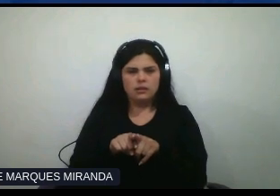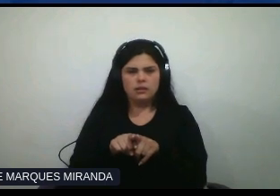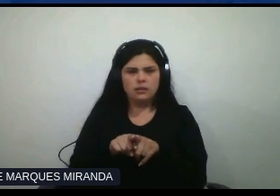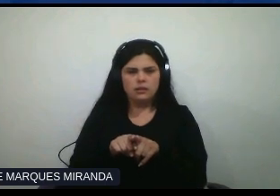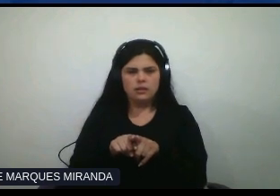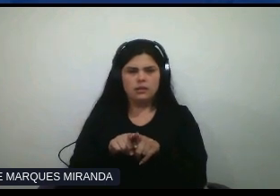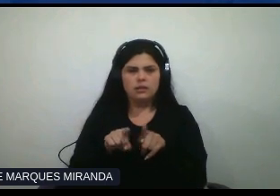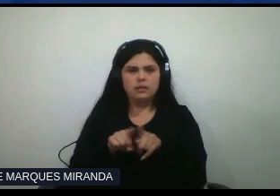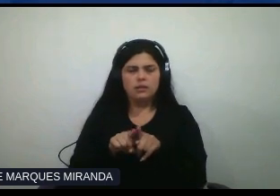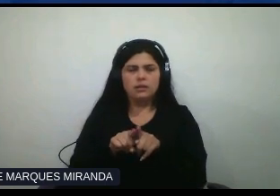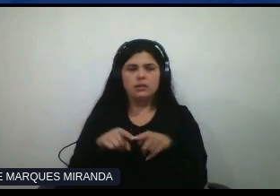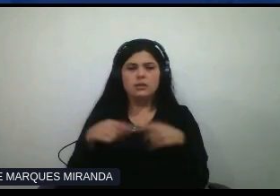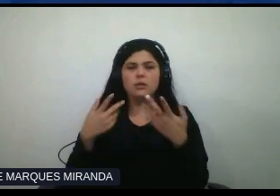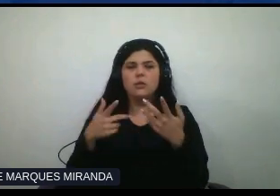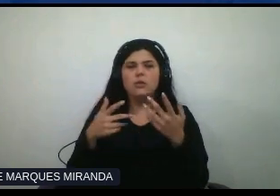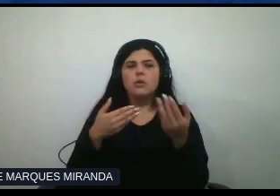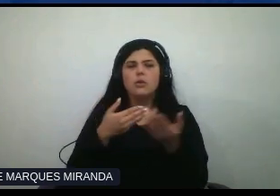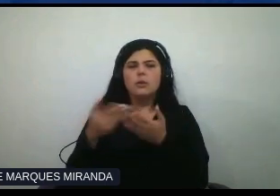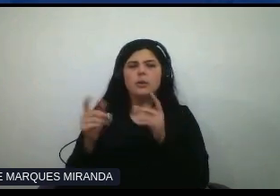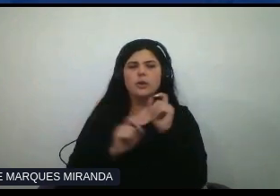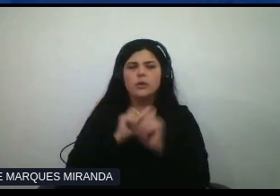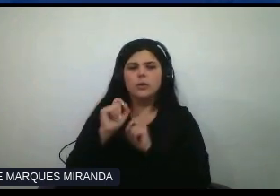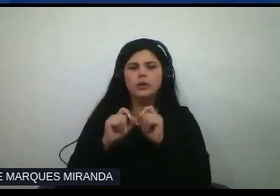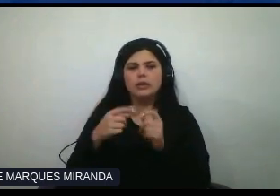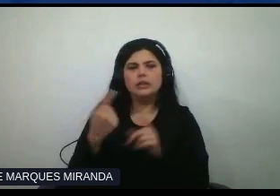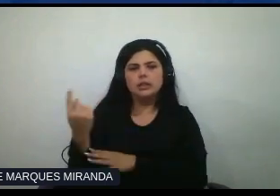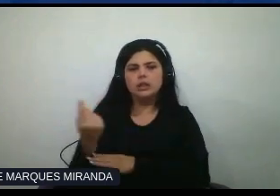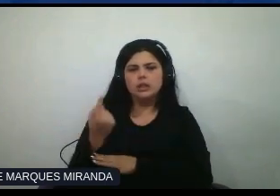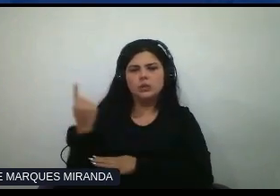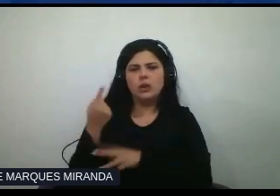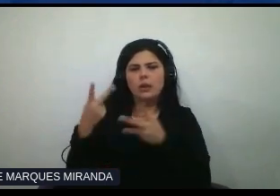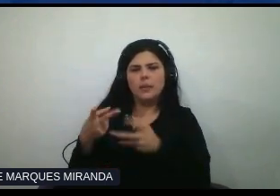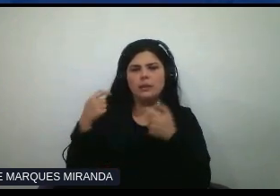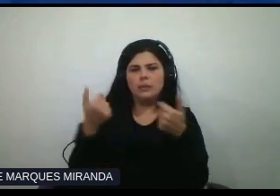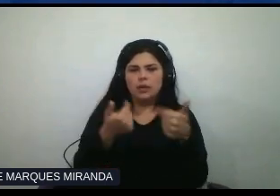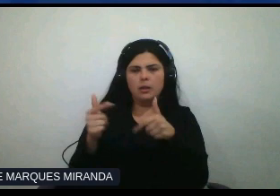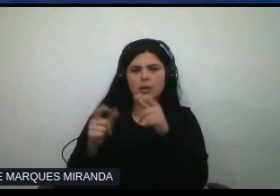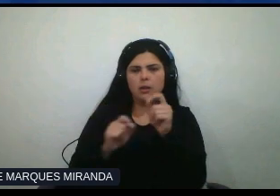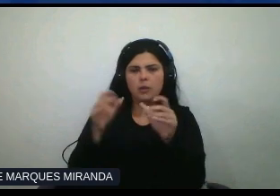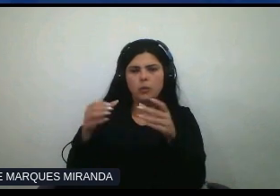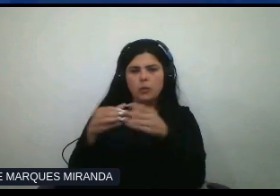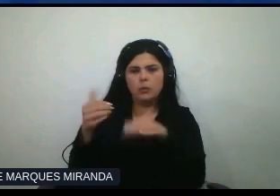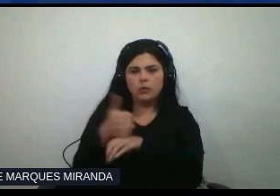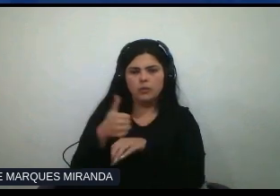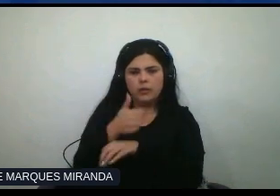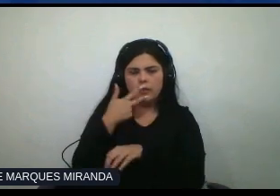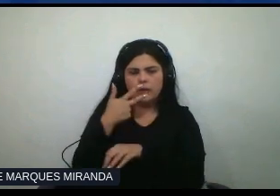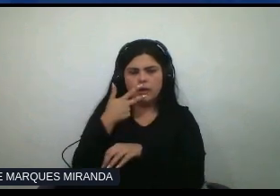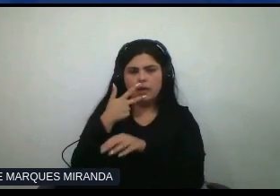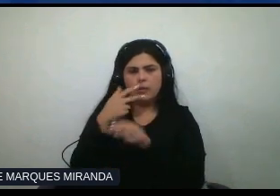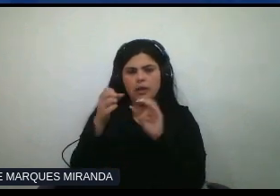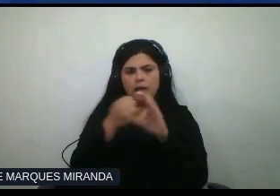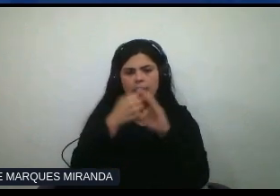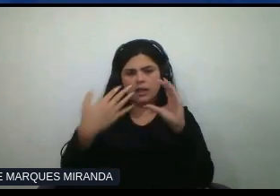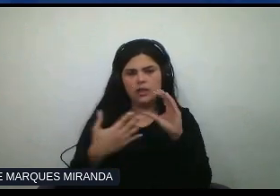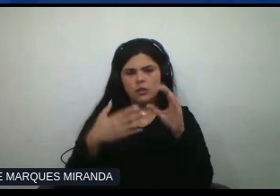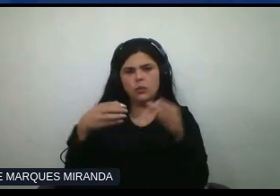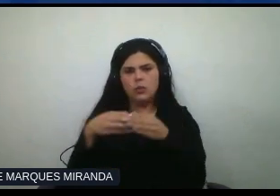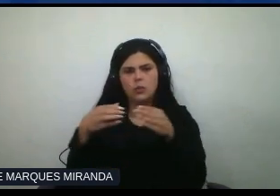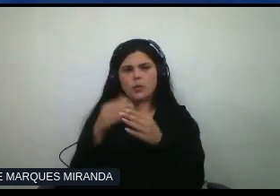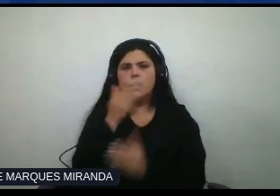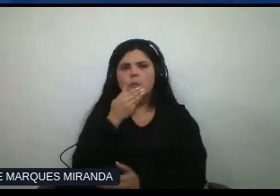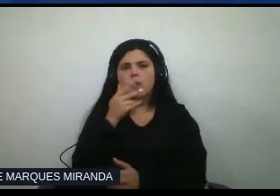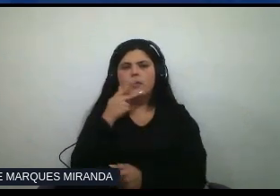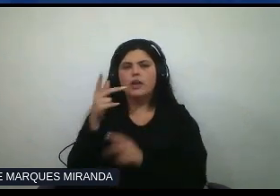confiança. Ele começa a se isolar quando ele vê lá no trabalho um grupinho, vou falar aqui um estereótipo, tá? Um grupinho de homens falando